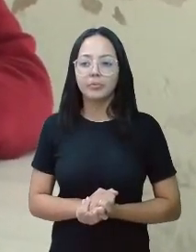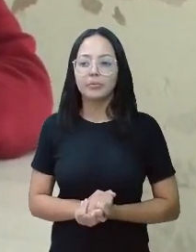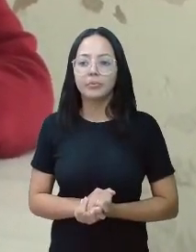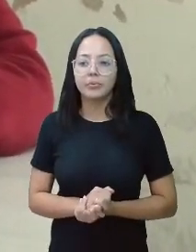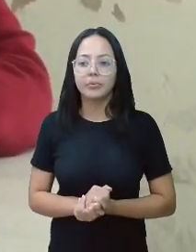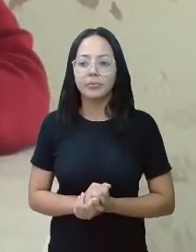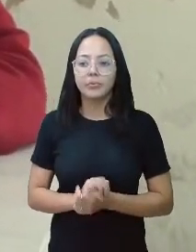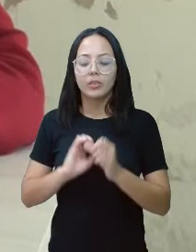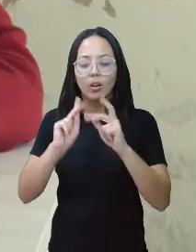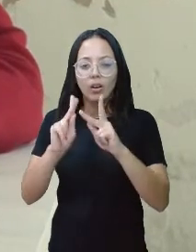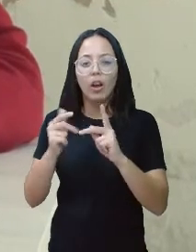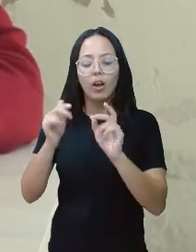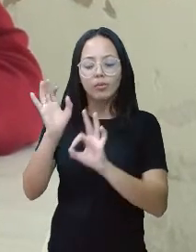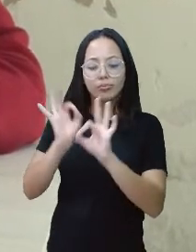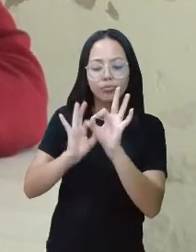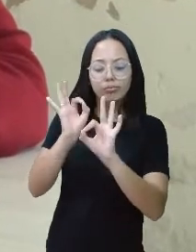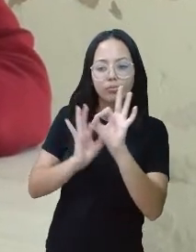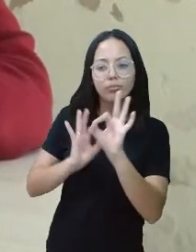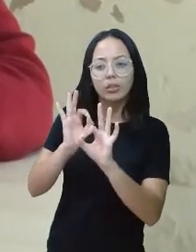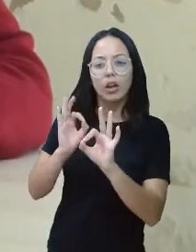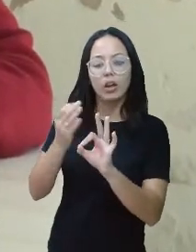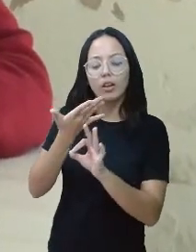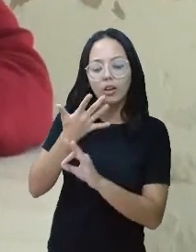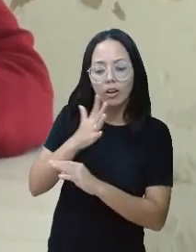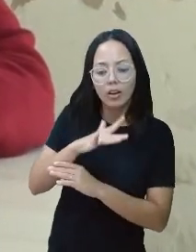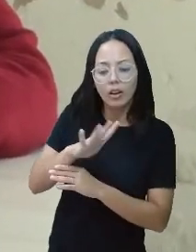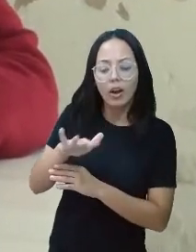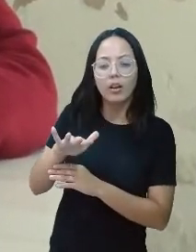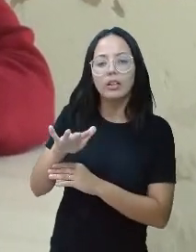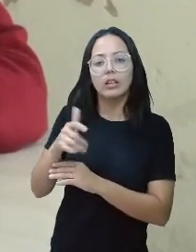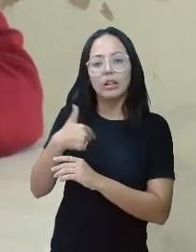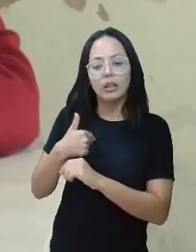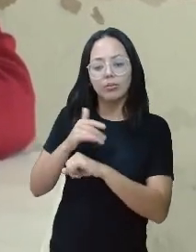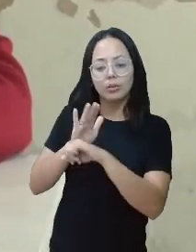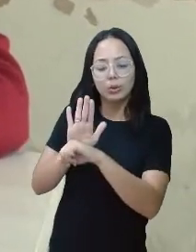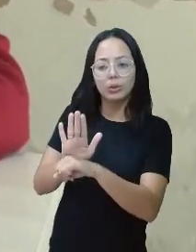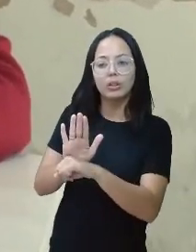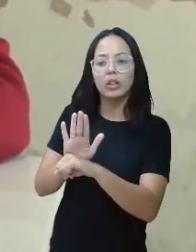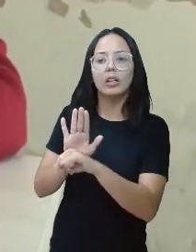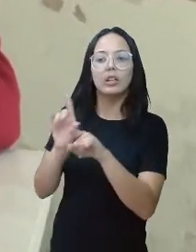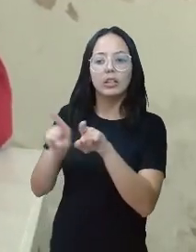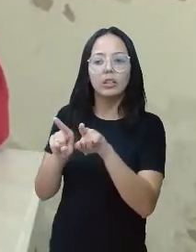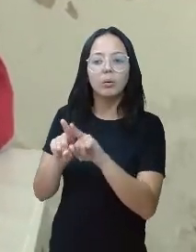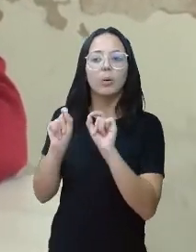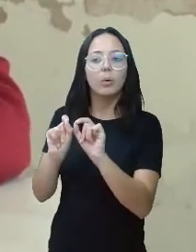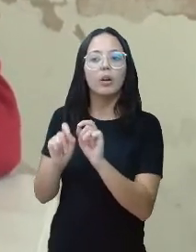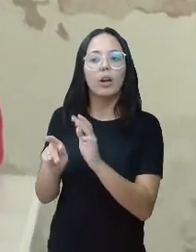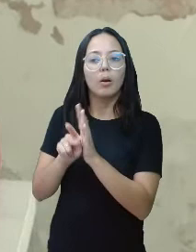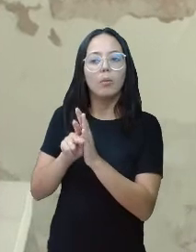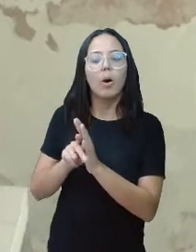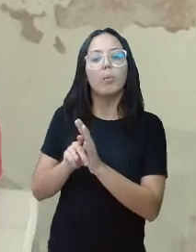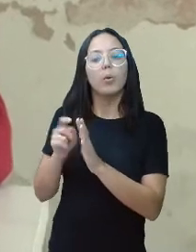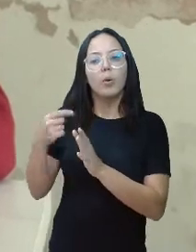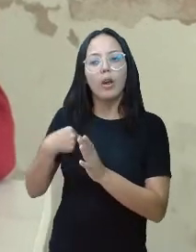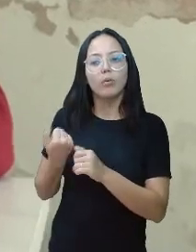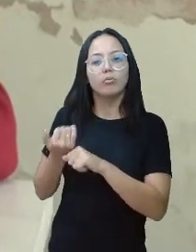Abluí as crianças, aleitei-as. E abluí-me, aleitei-me.